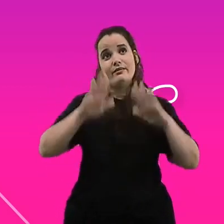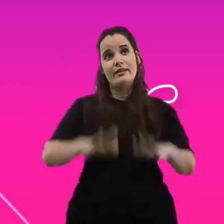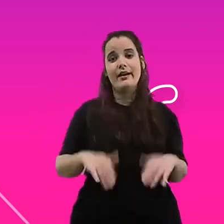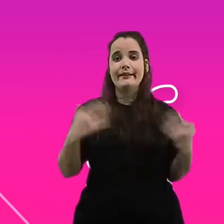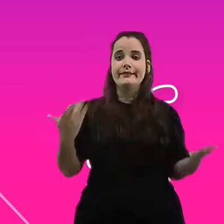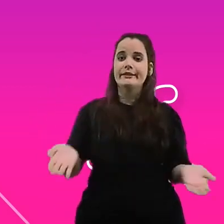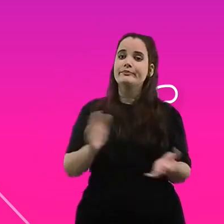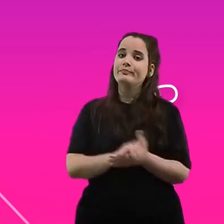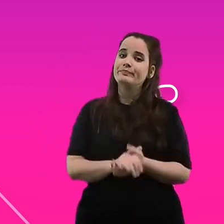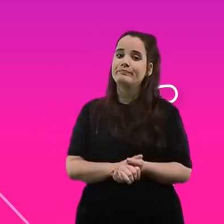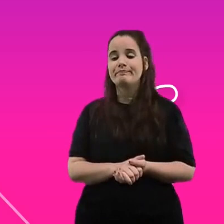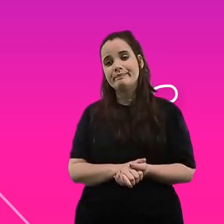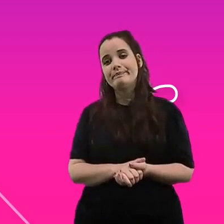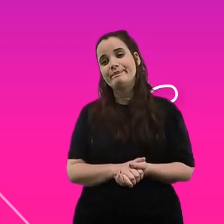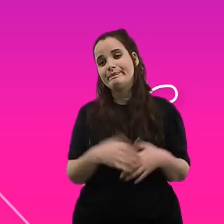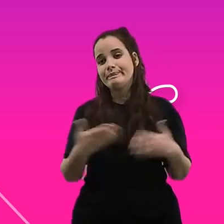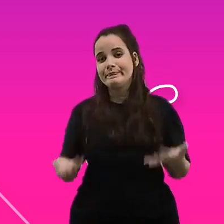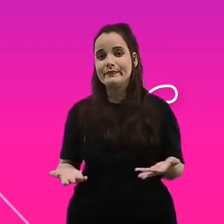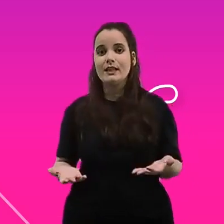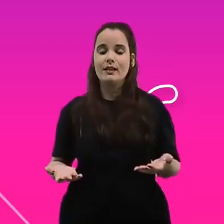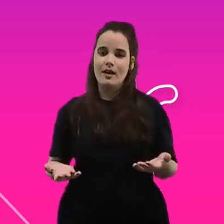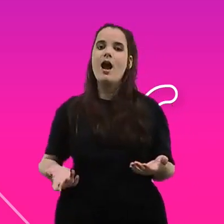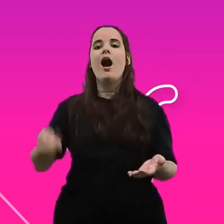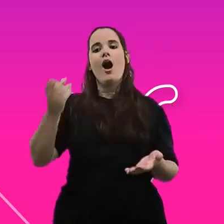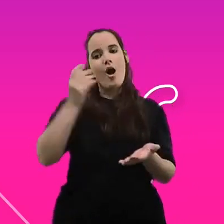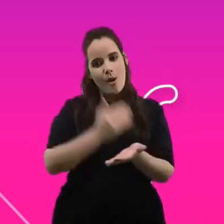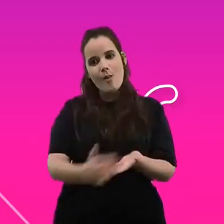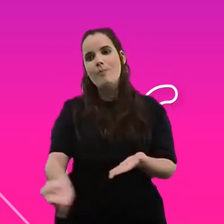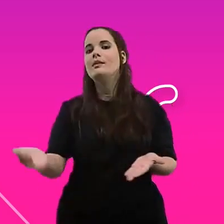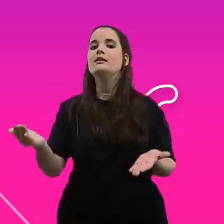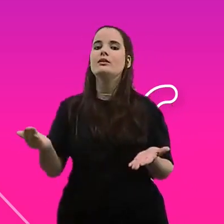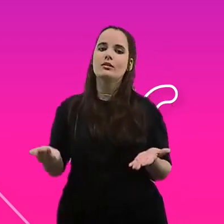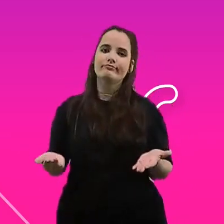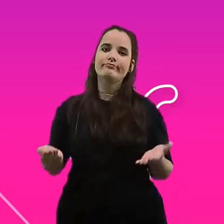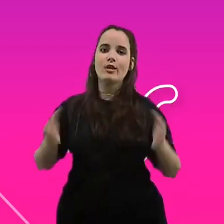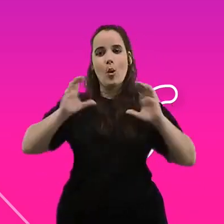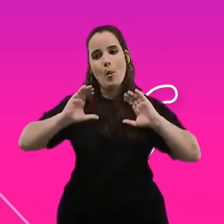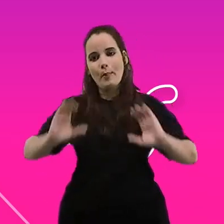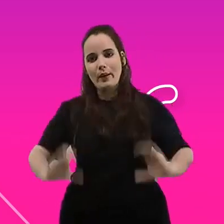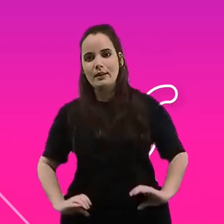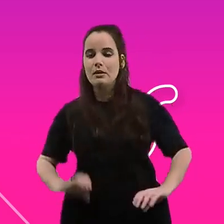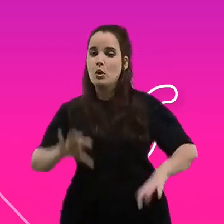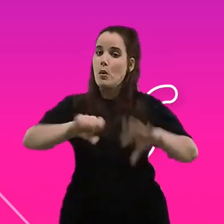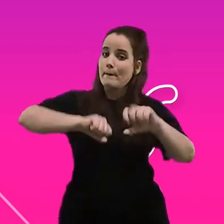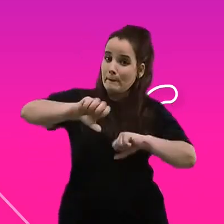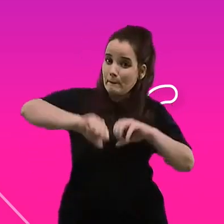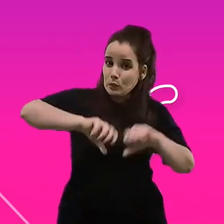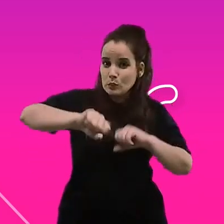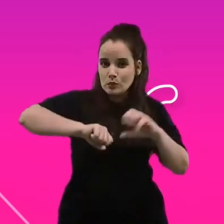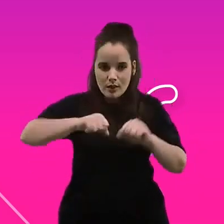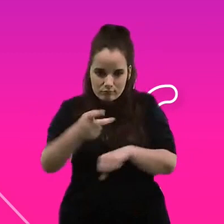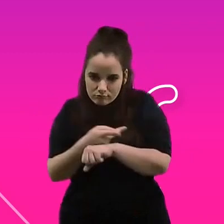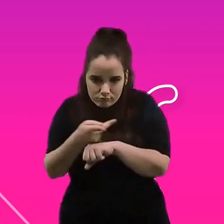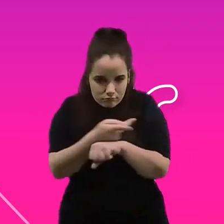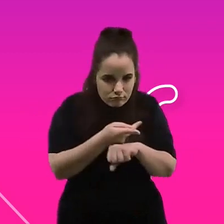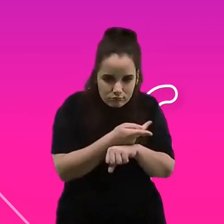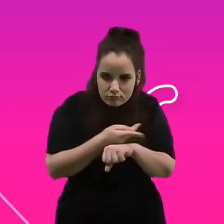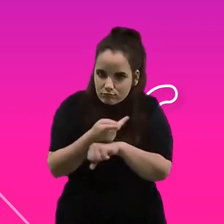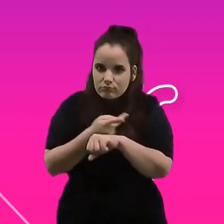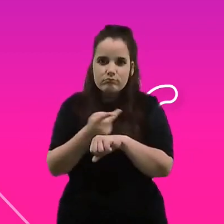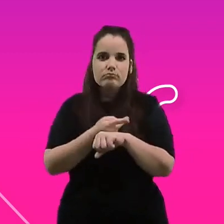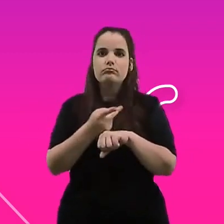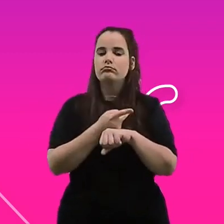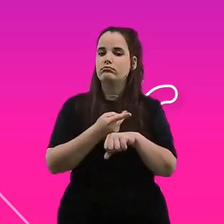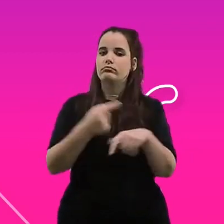que ficam dentro de casa, e começaram, então, a ter um comportamento de buscar e comprar produtos associados à saúde, a produtos